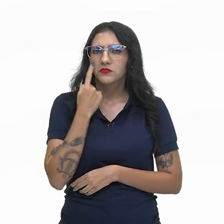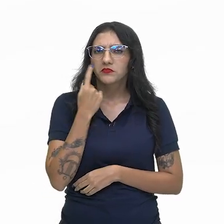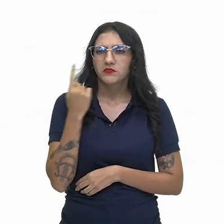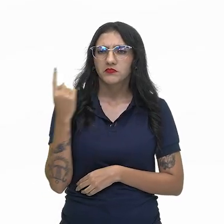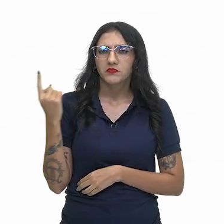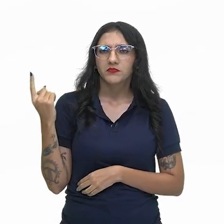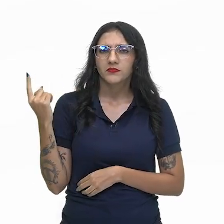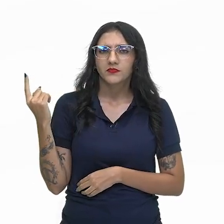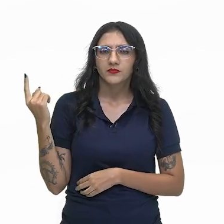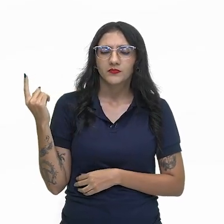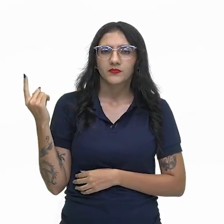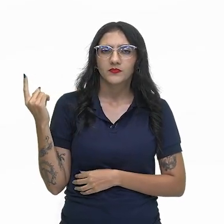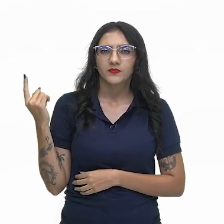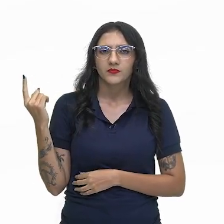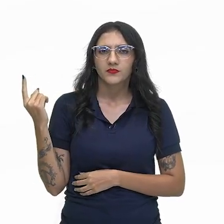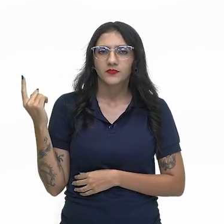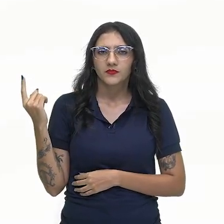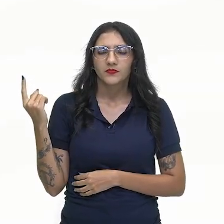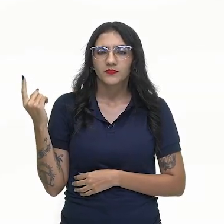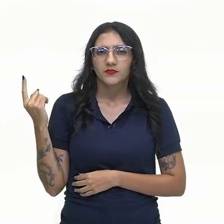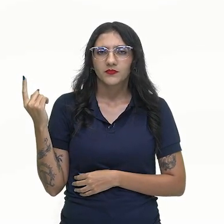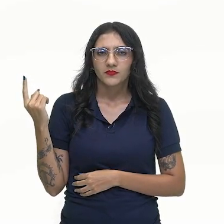pirilose, eletrólise,